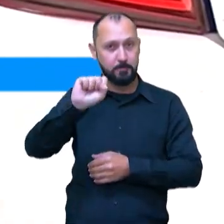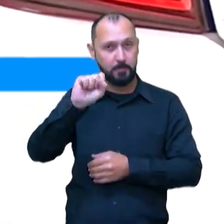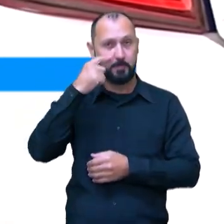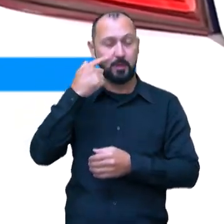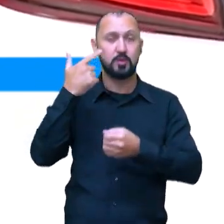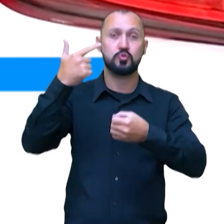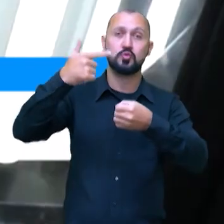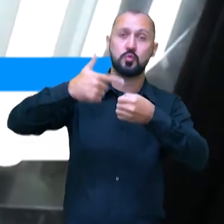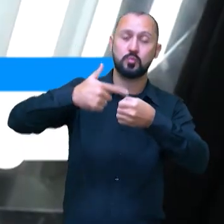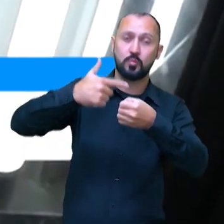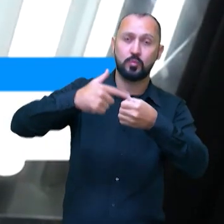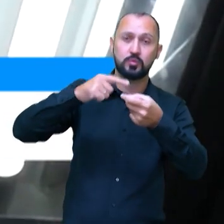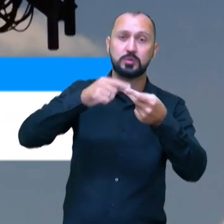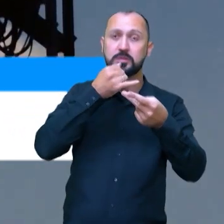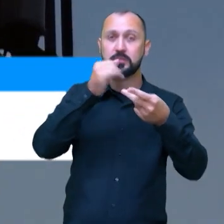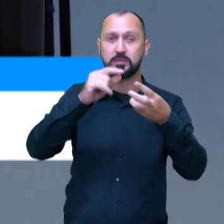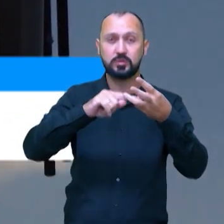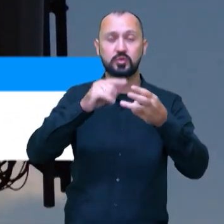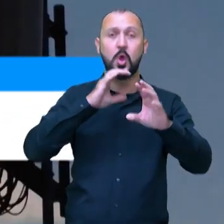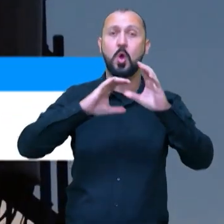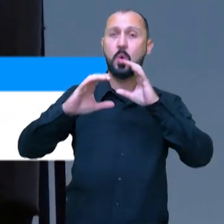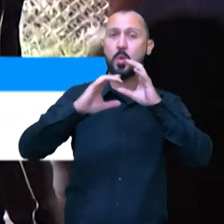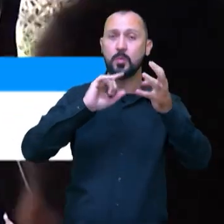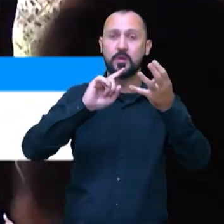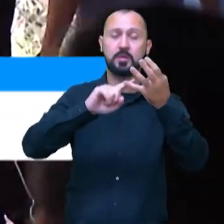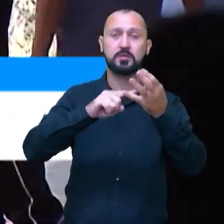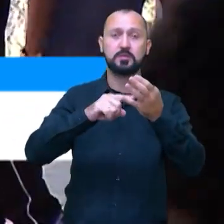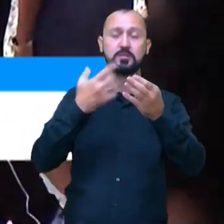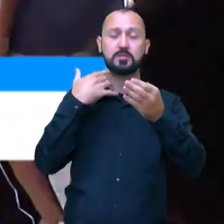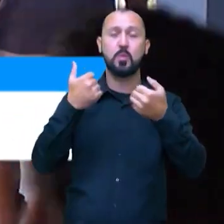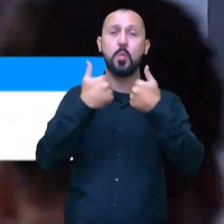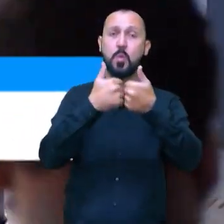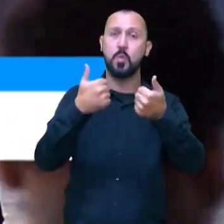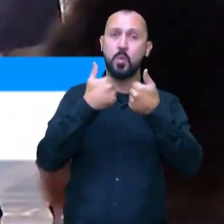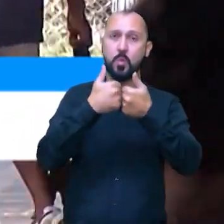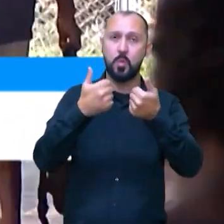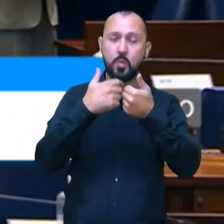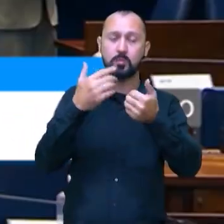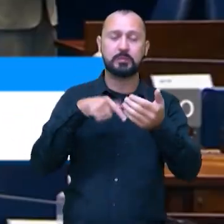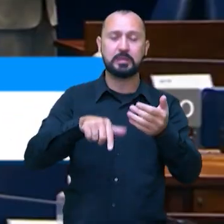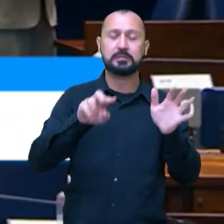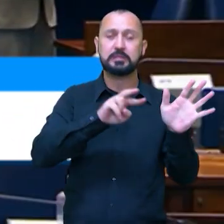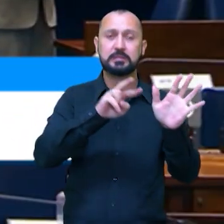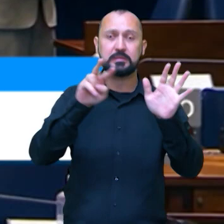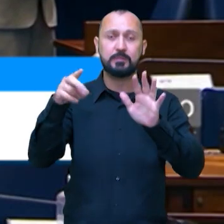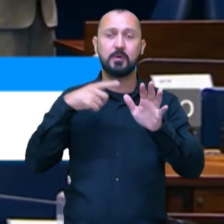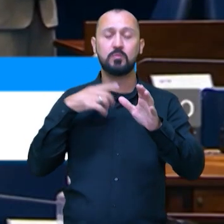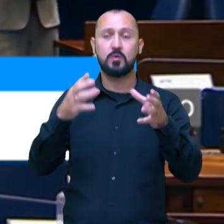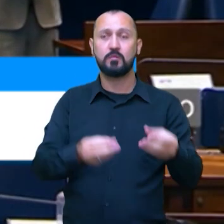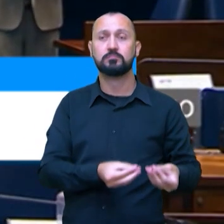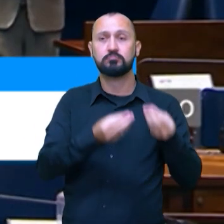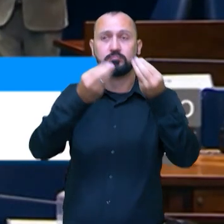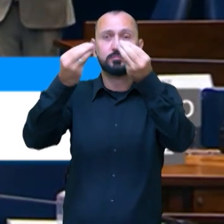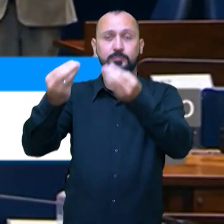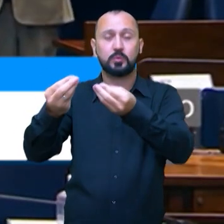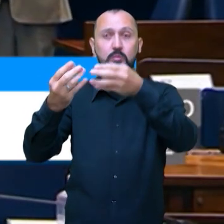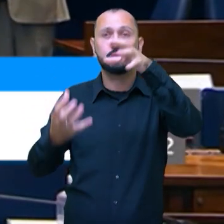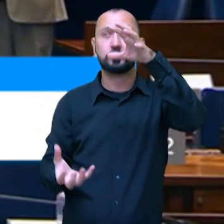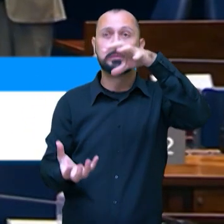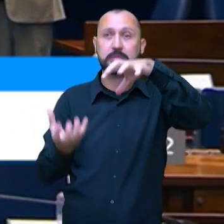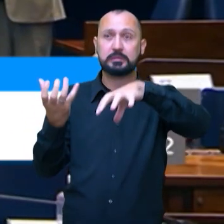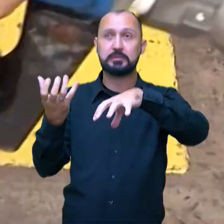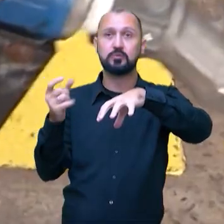os combustíveis, energia, telecomunicações e transporte coletivo passou essa semana pela aprovação do